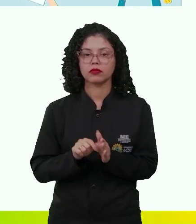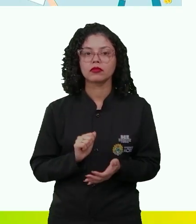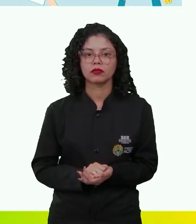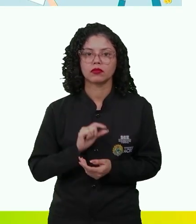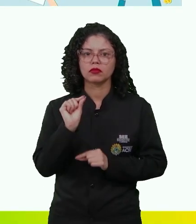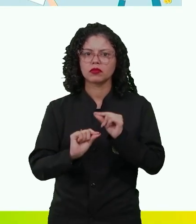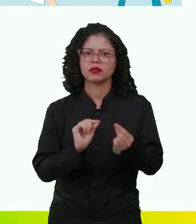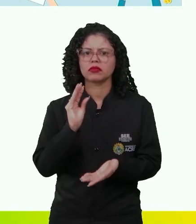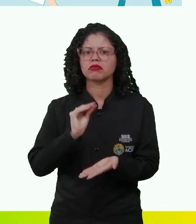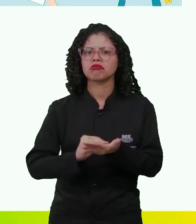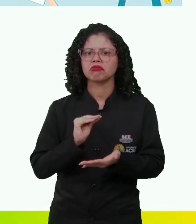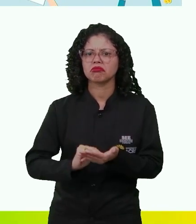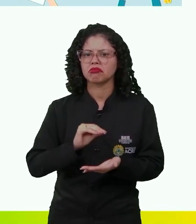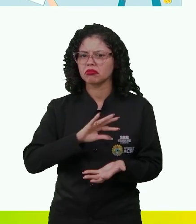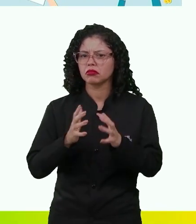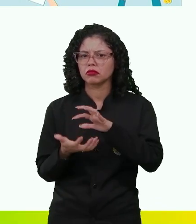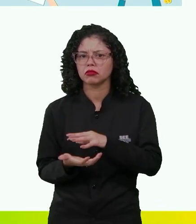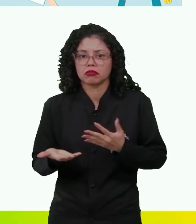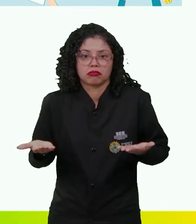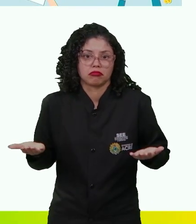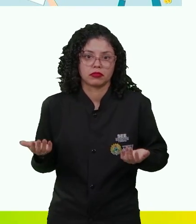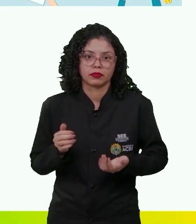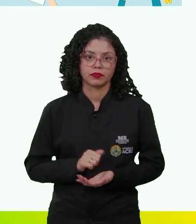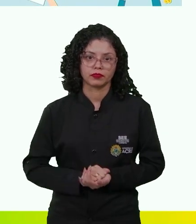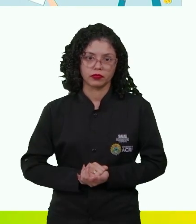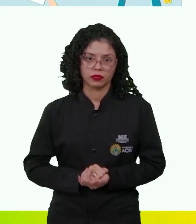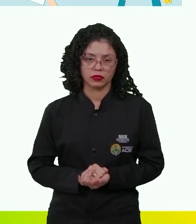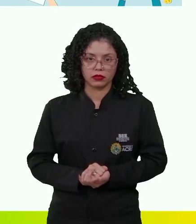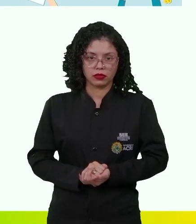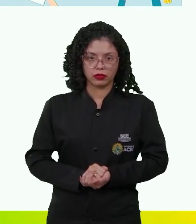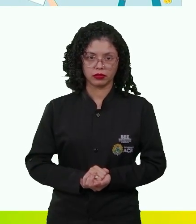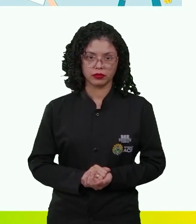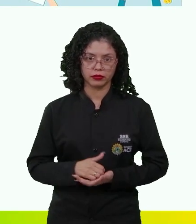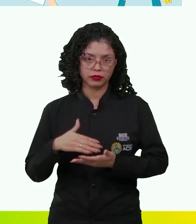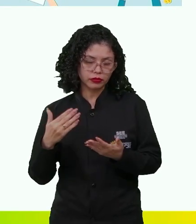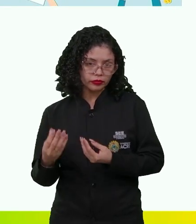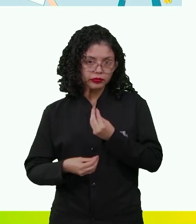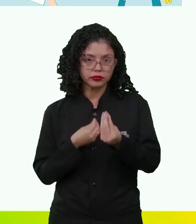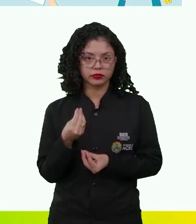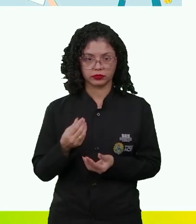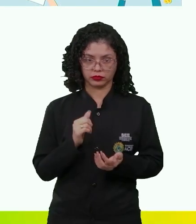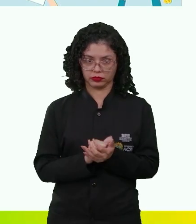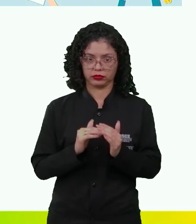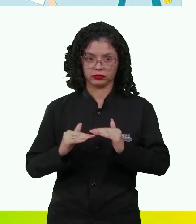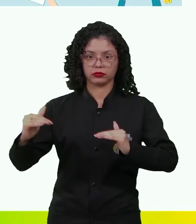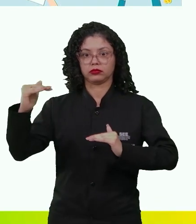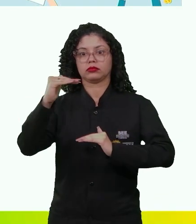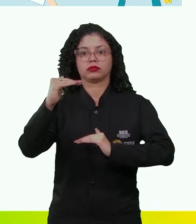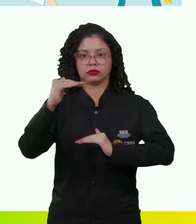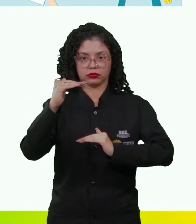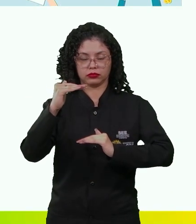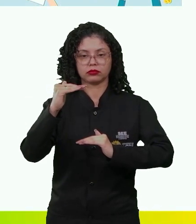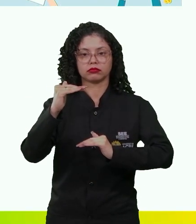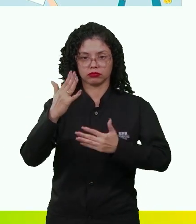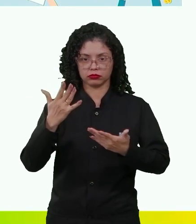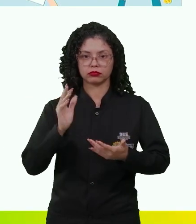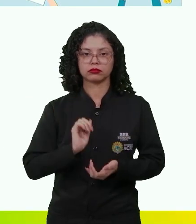questiona o que é resto do mundo, já que eles são tidos como um país